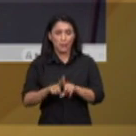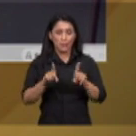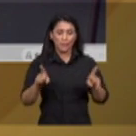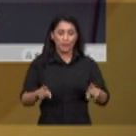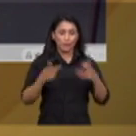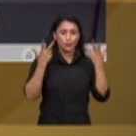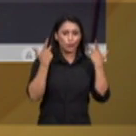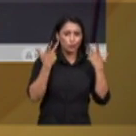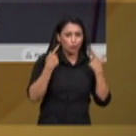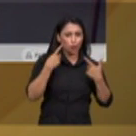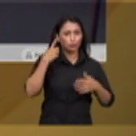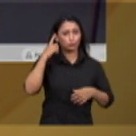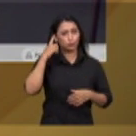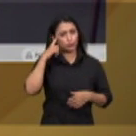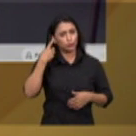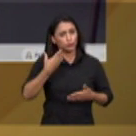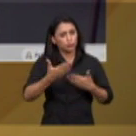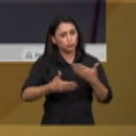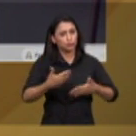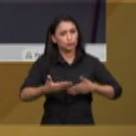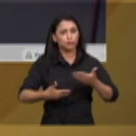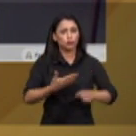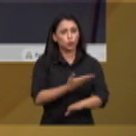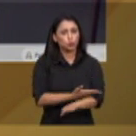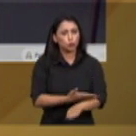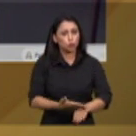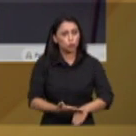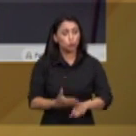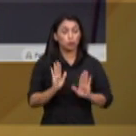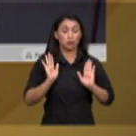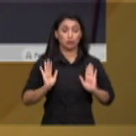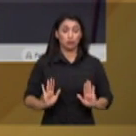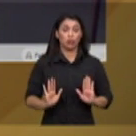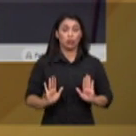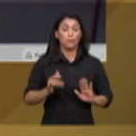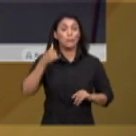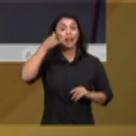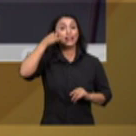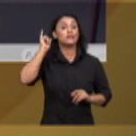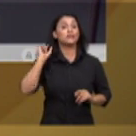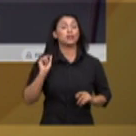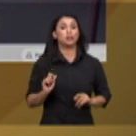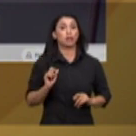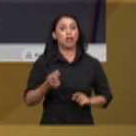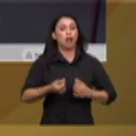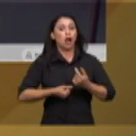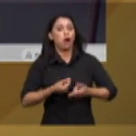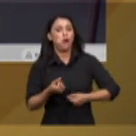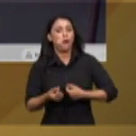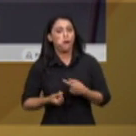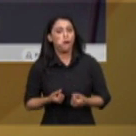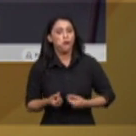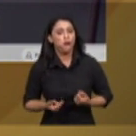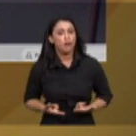inclusive para evitar lavagem de dinheiro,